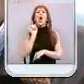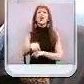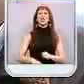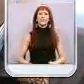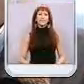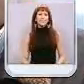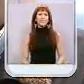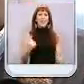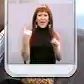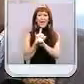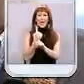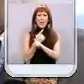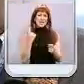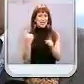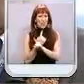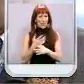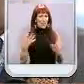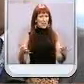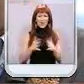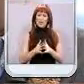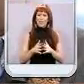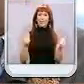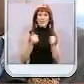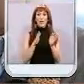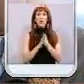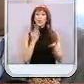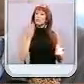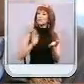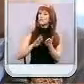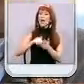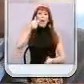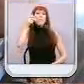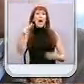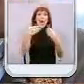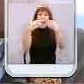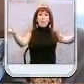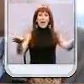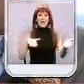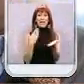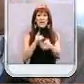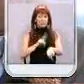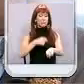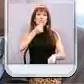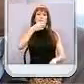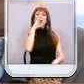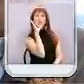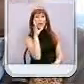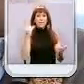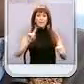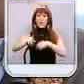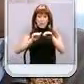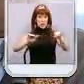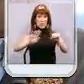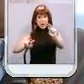essa? São várias coisas. Para já, toda a restauração e os bares vão ficar abertos até de madrugada. Depois vamos ter dois